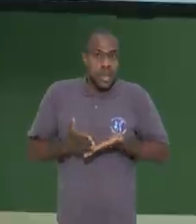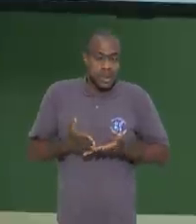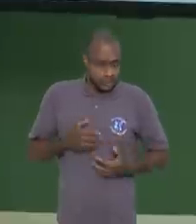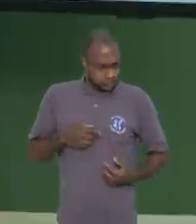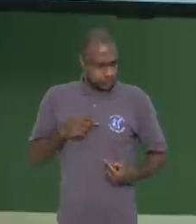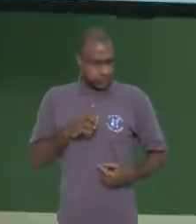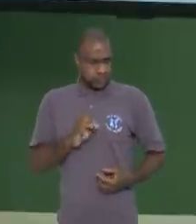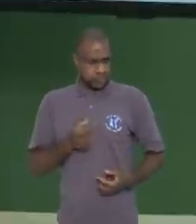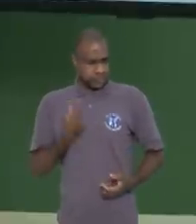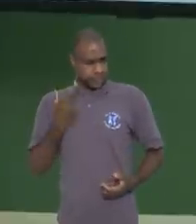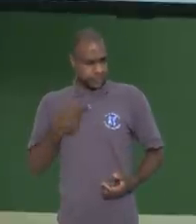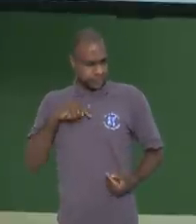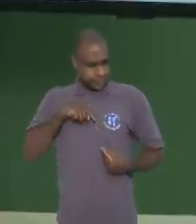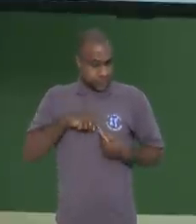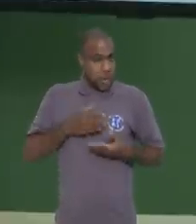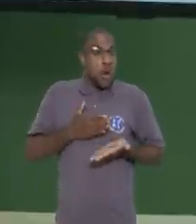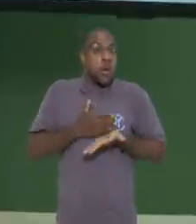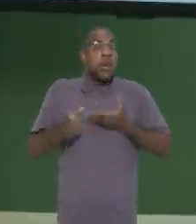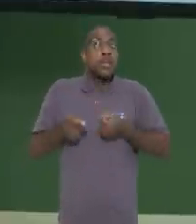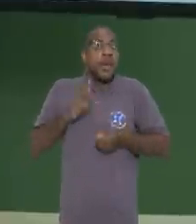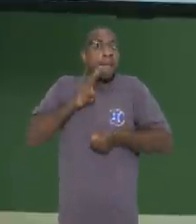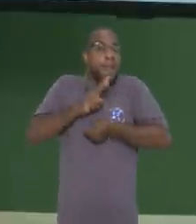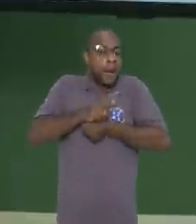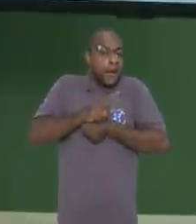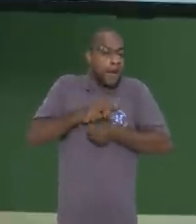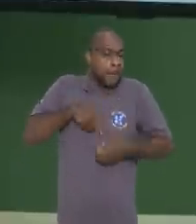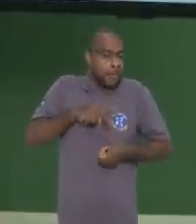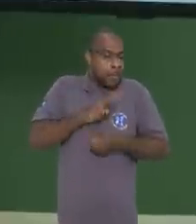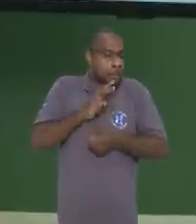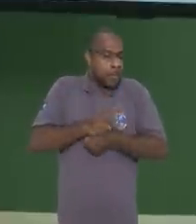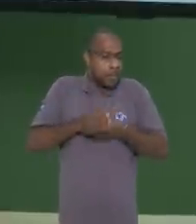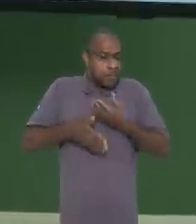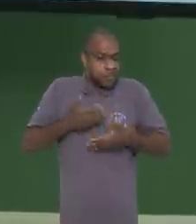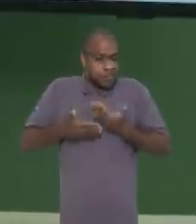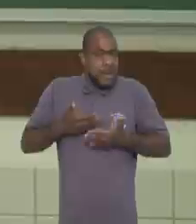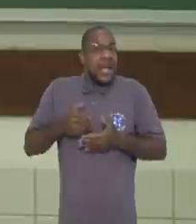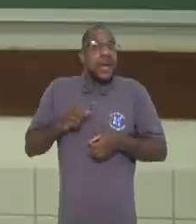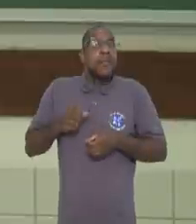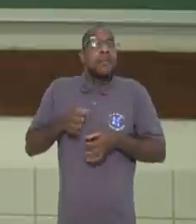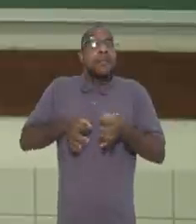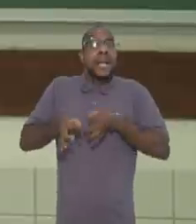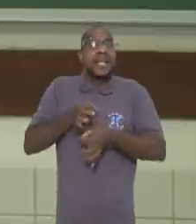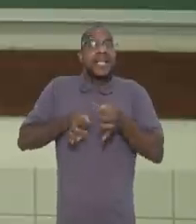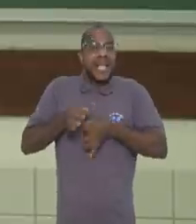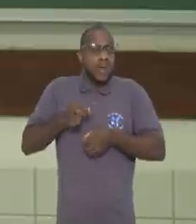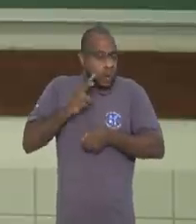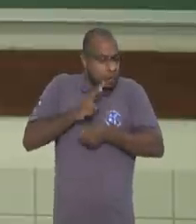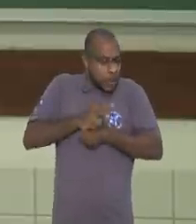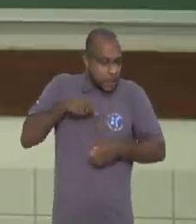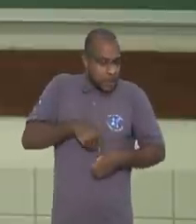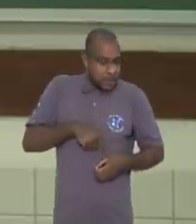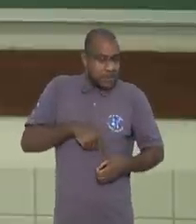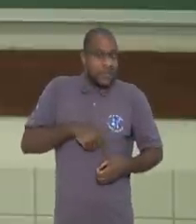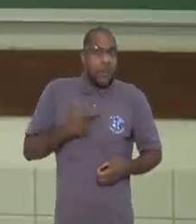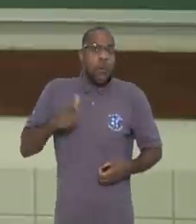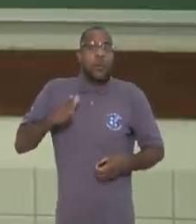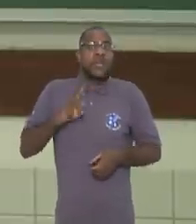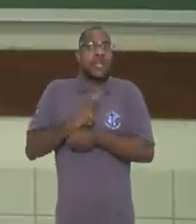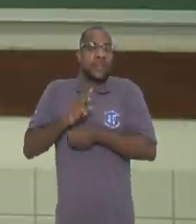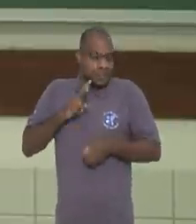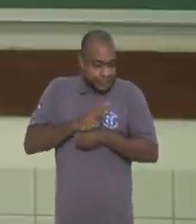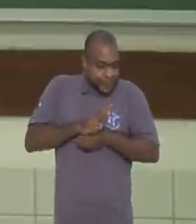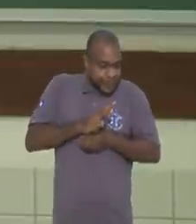estranho e começa a produzir anticorpos contra aquela proteína. A pessoa não fica doente, porque ela só está produzindo ali a proteína. Não fica doente por causa